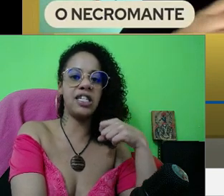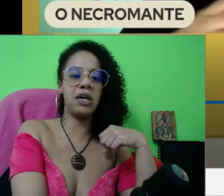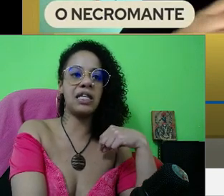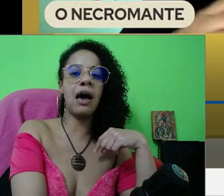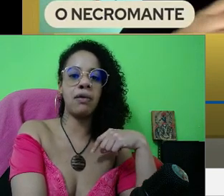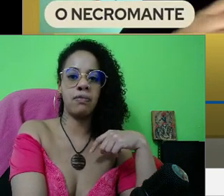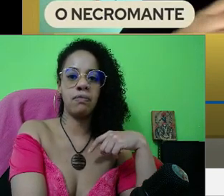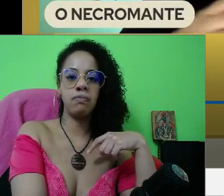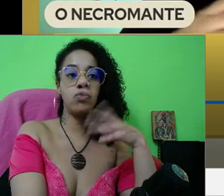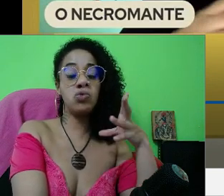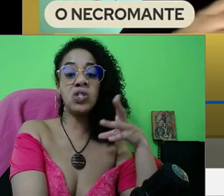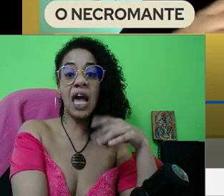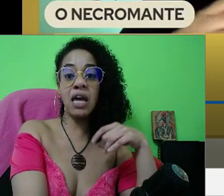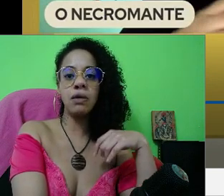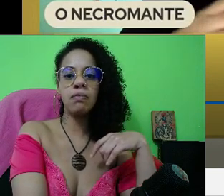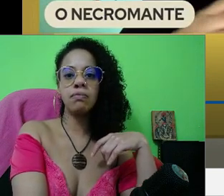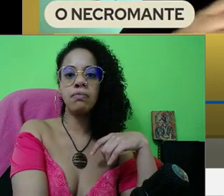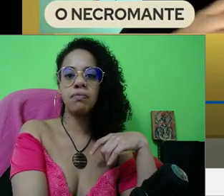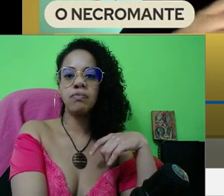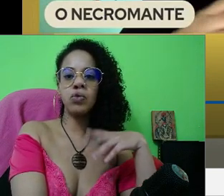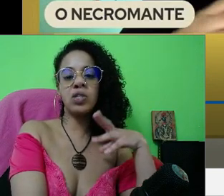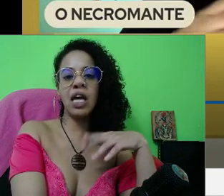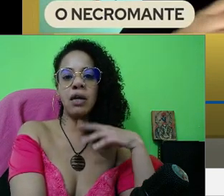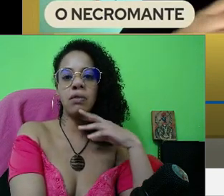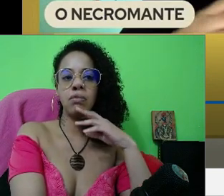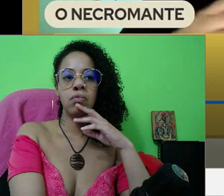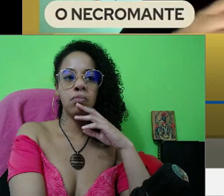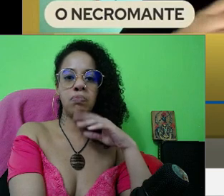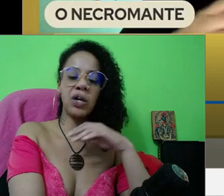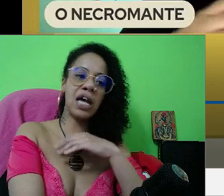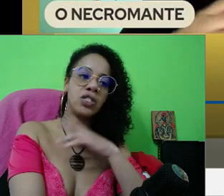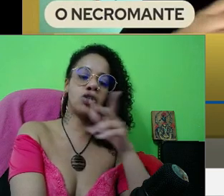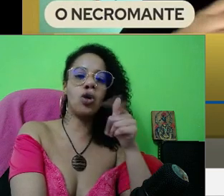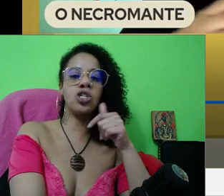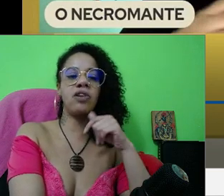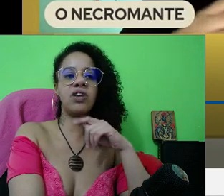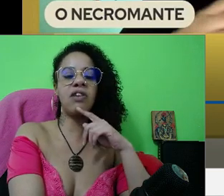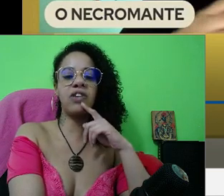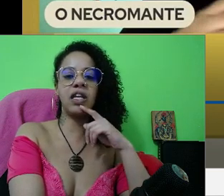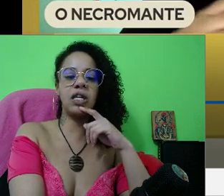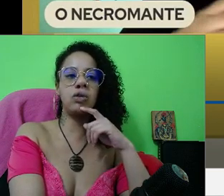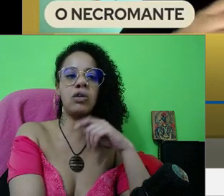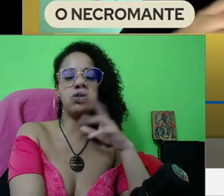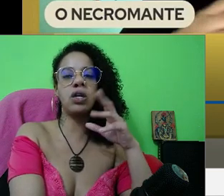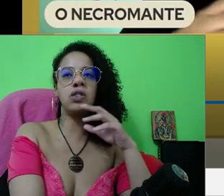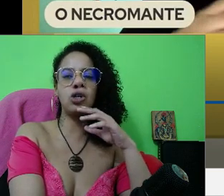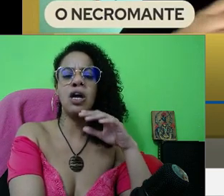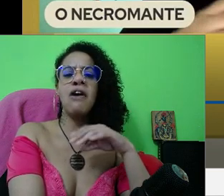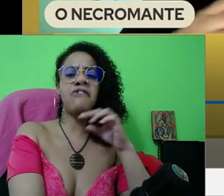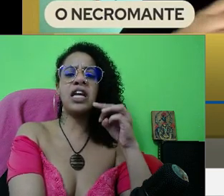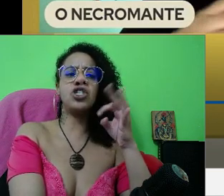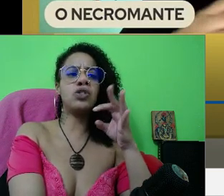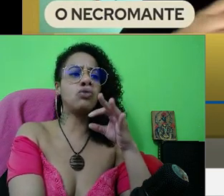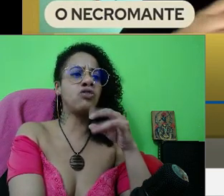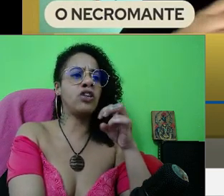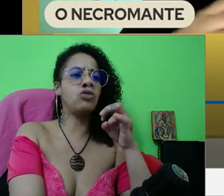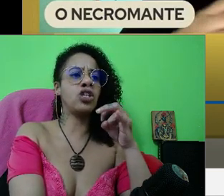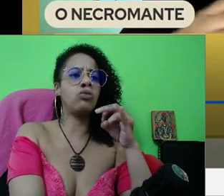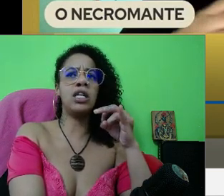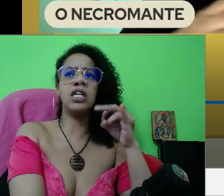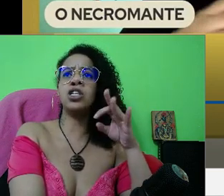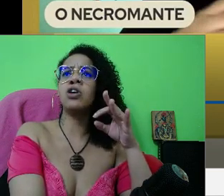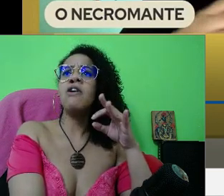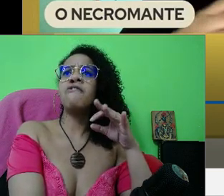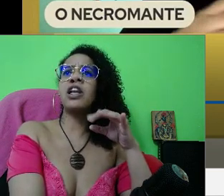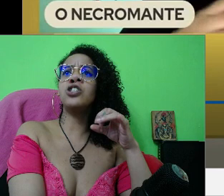que vocês vão respeitar Não sei não sei porque as trouxas ficam falando não só as trouxa falei disso com